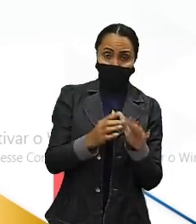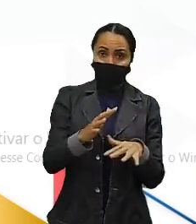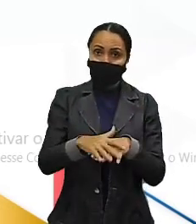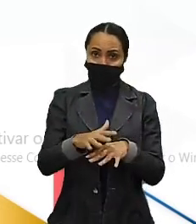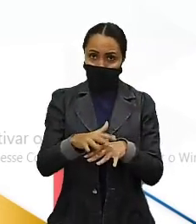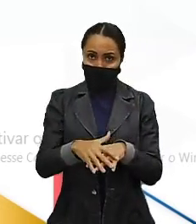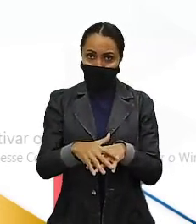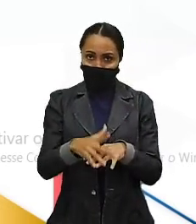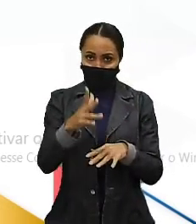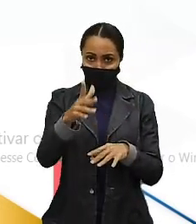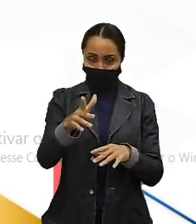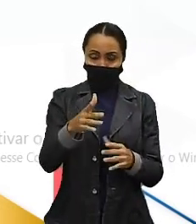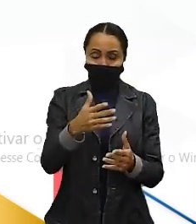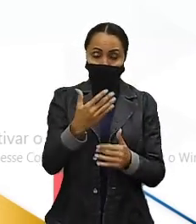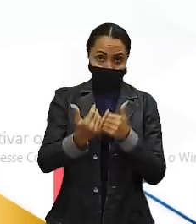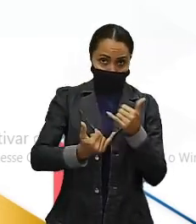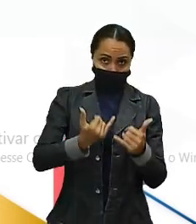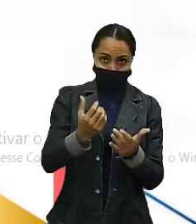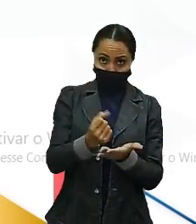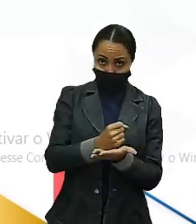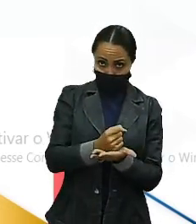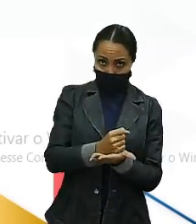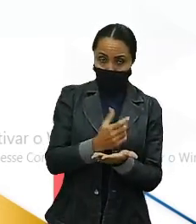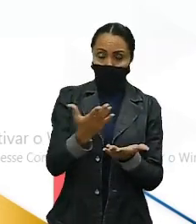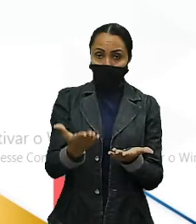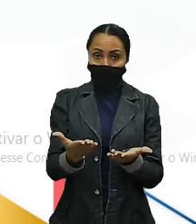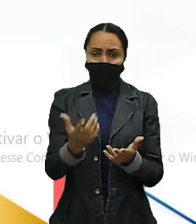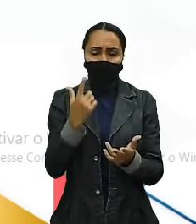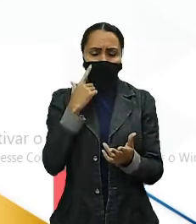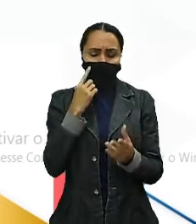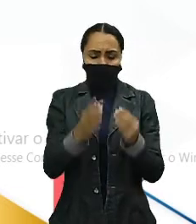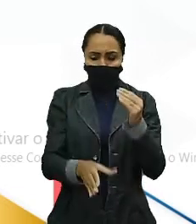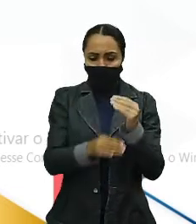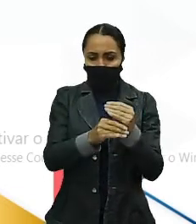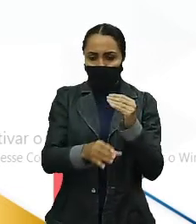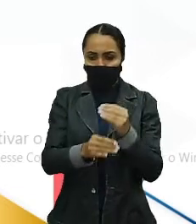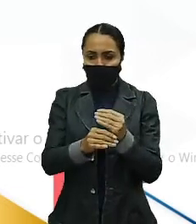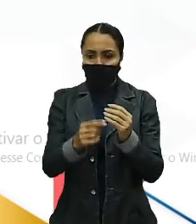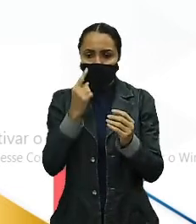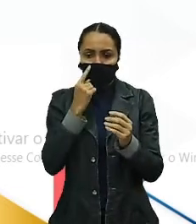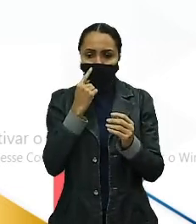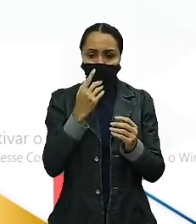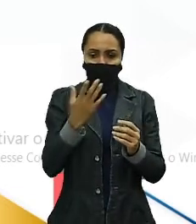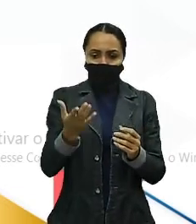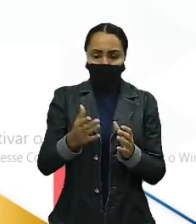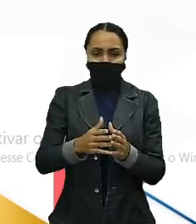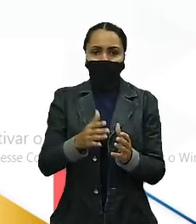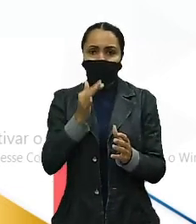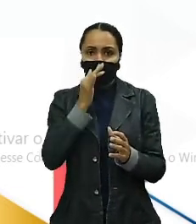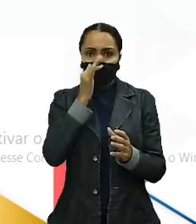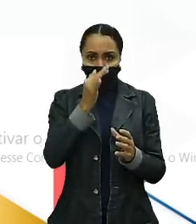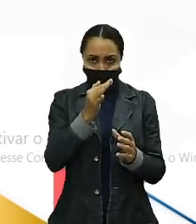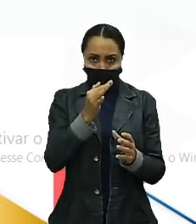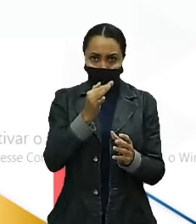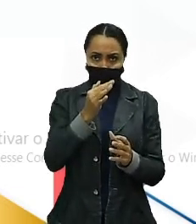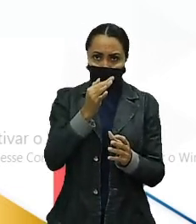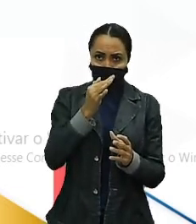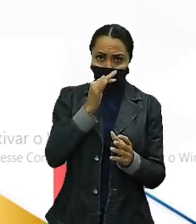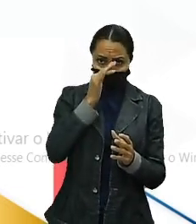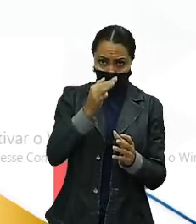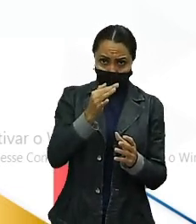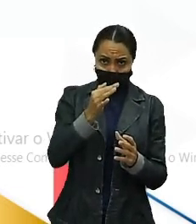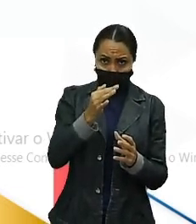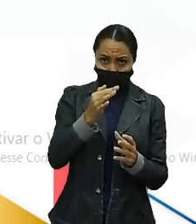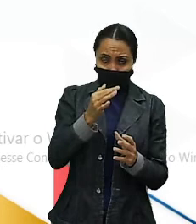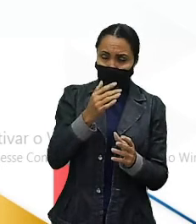teu game de matemática, você vai clicar. O que complementa essa joaninha? Essa flor amarela, não tem nem lógica. Eu nunca vi uma